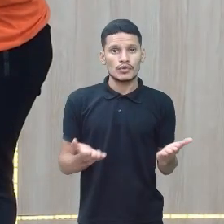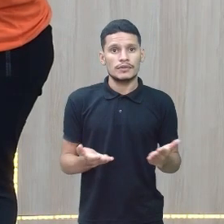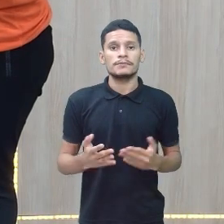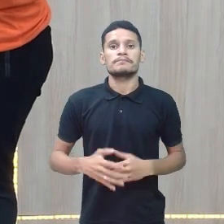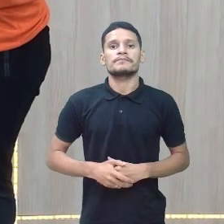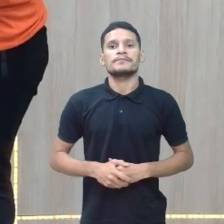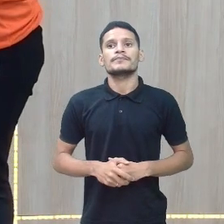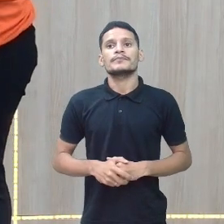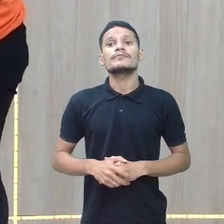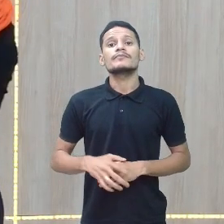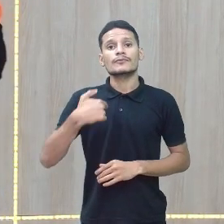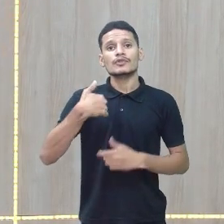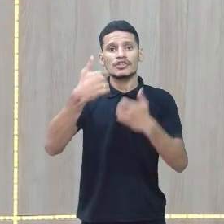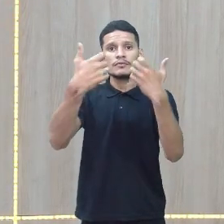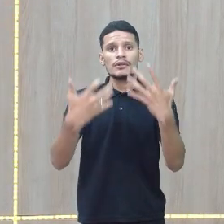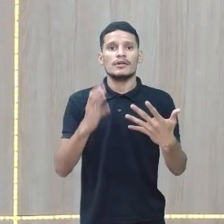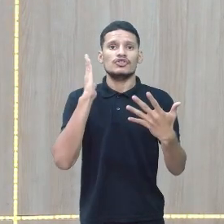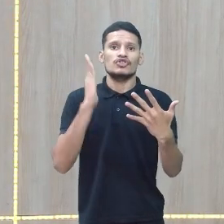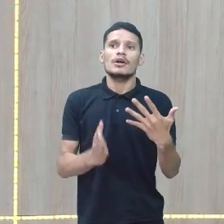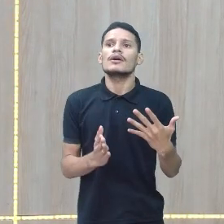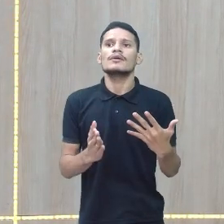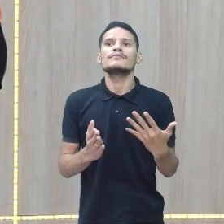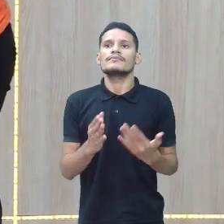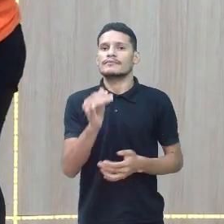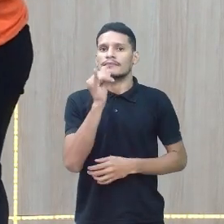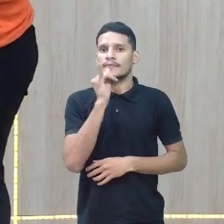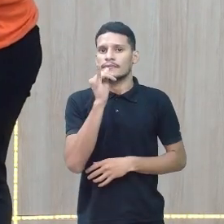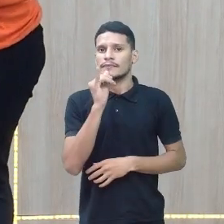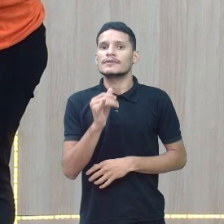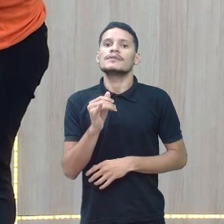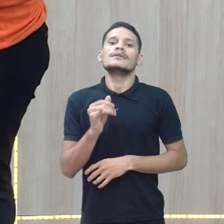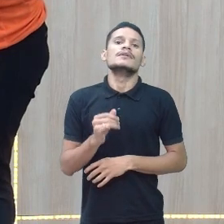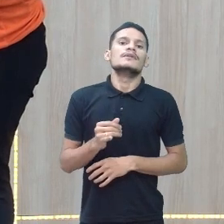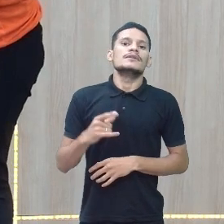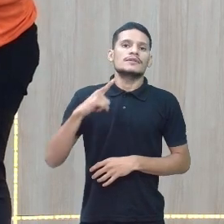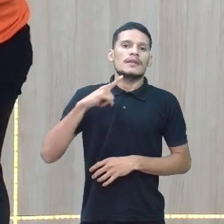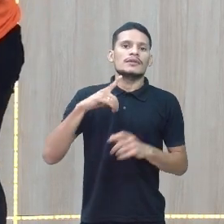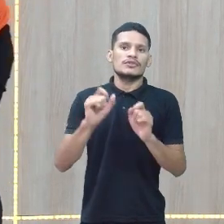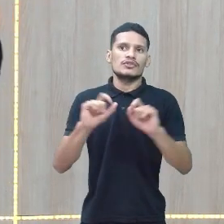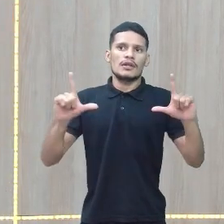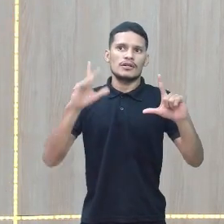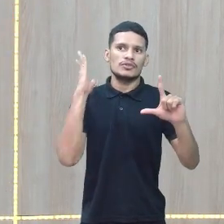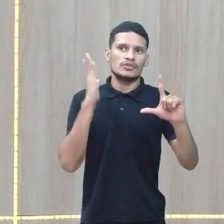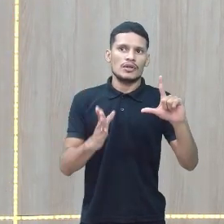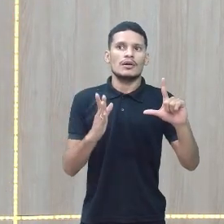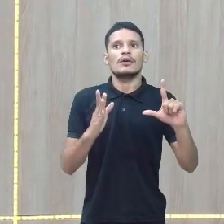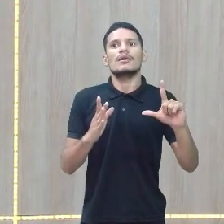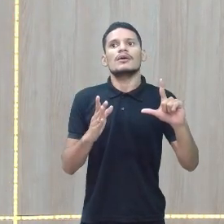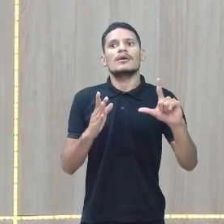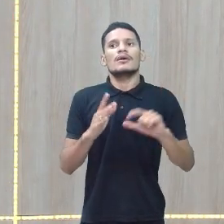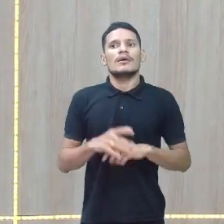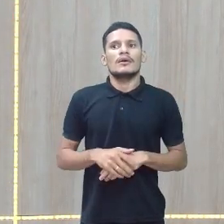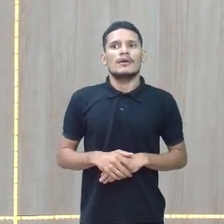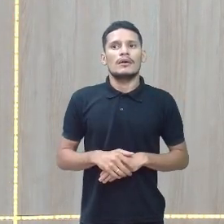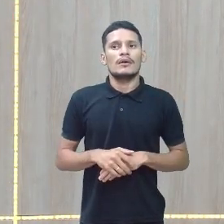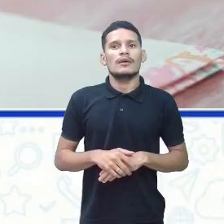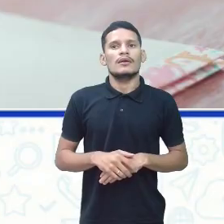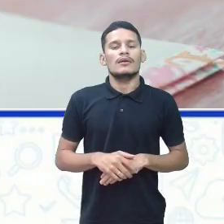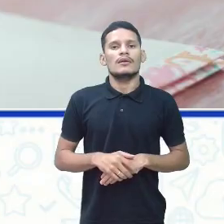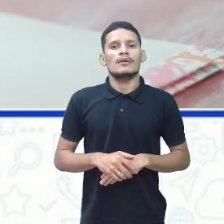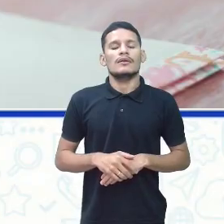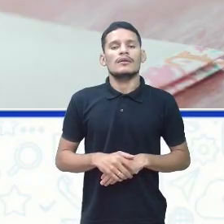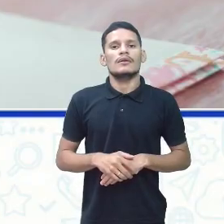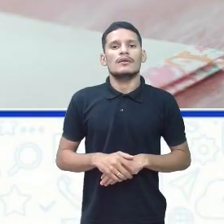Então, como eu falei para vocês, já falei, está aqui no slide, não é? A minha fala inicial.